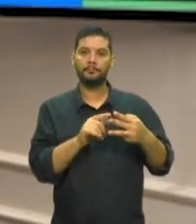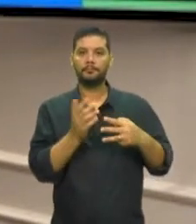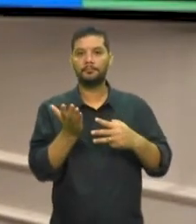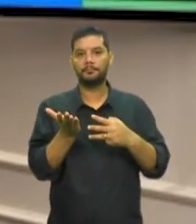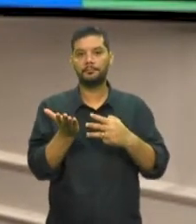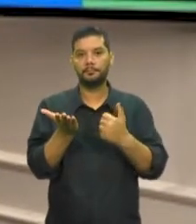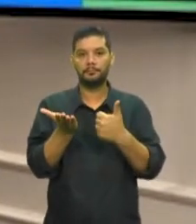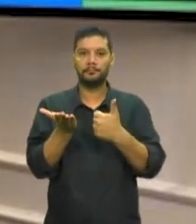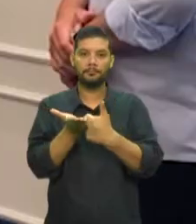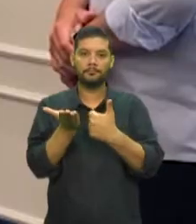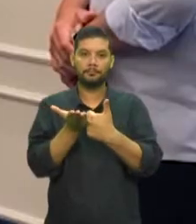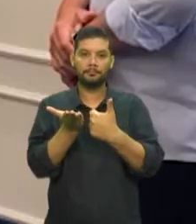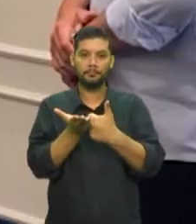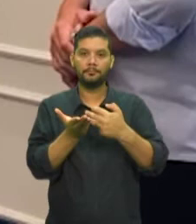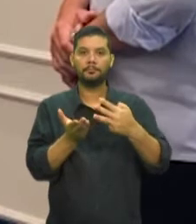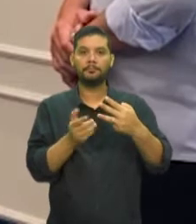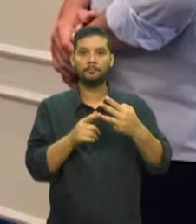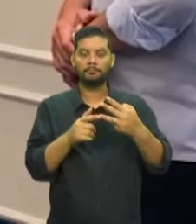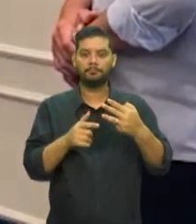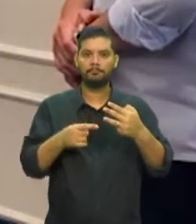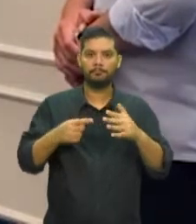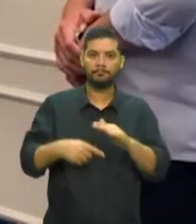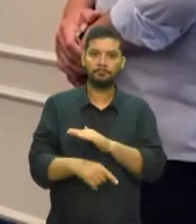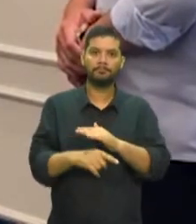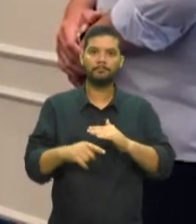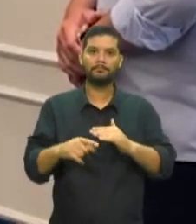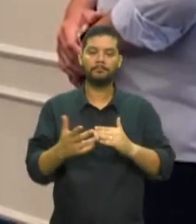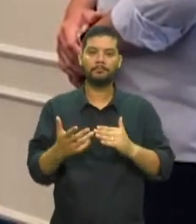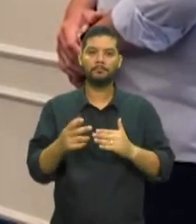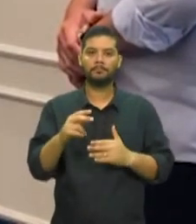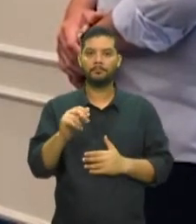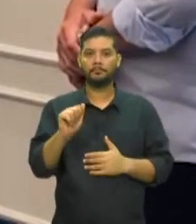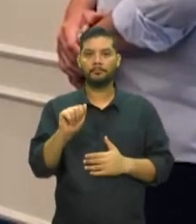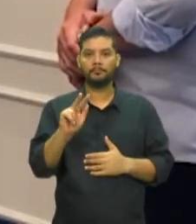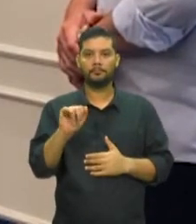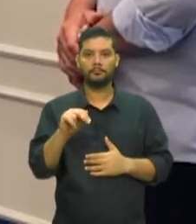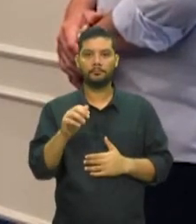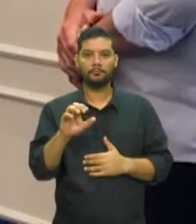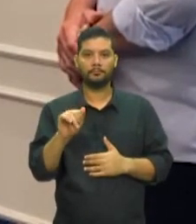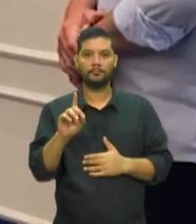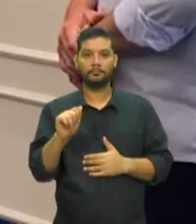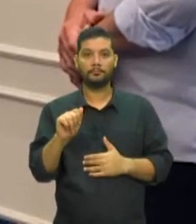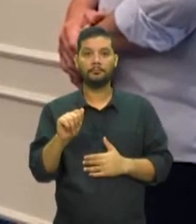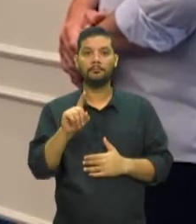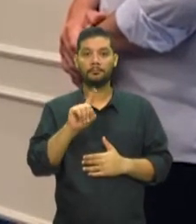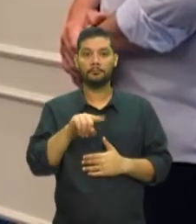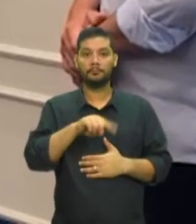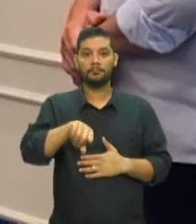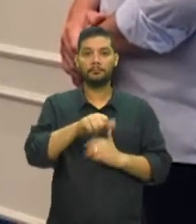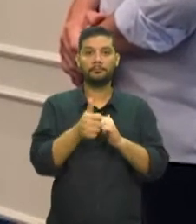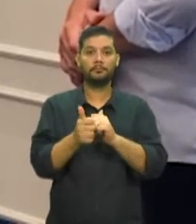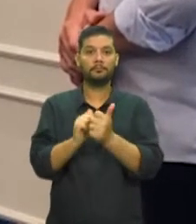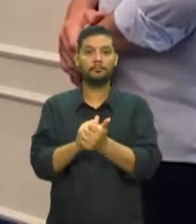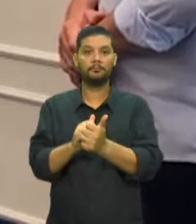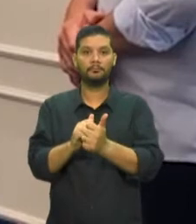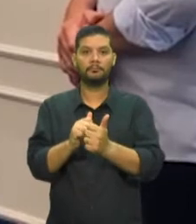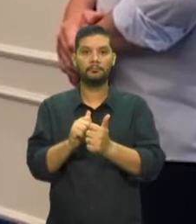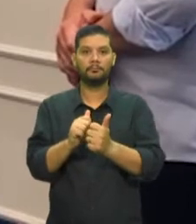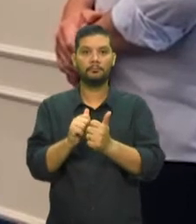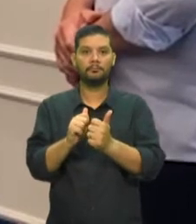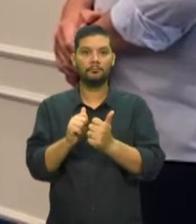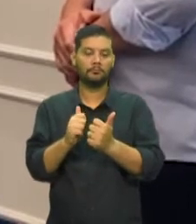e a bolsa avançada. Essa bolsa avançada, ela é direcionada para atletas de alta